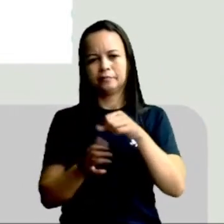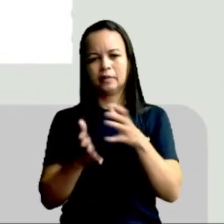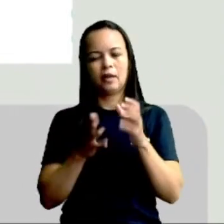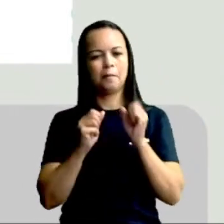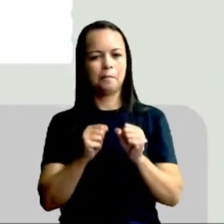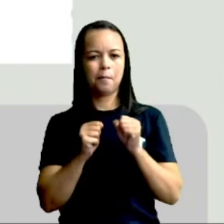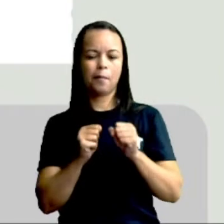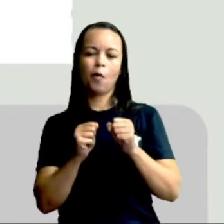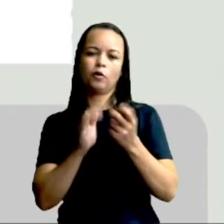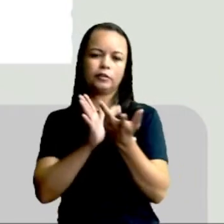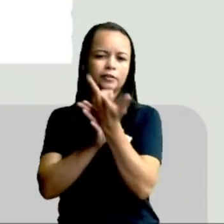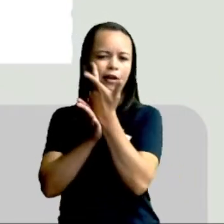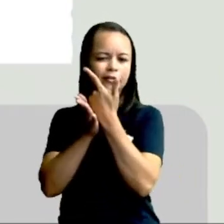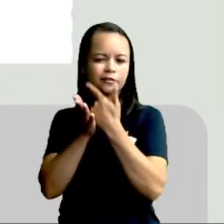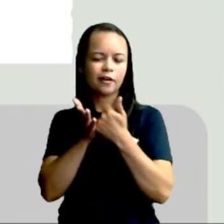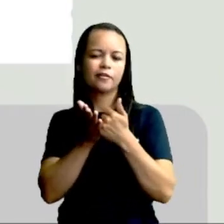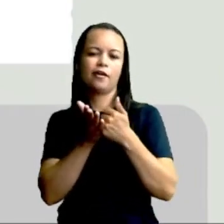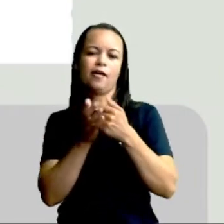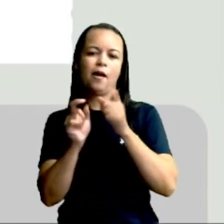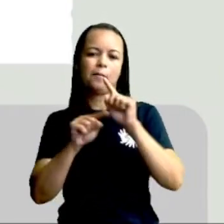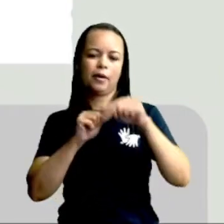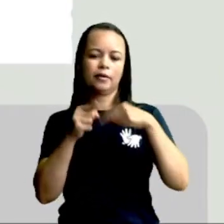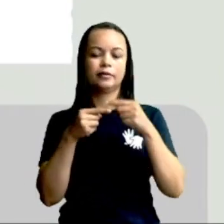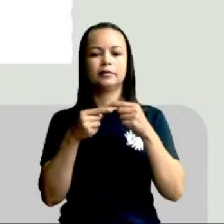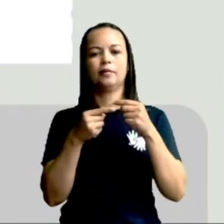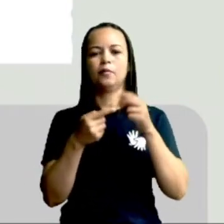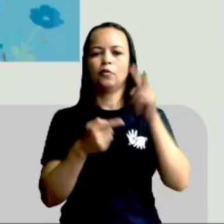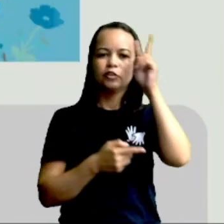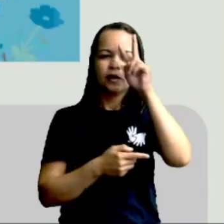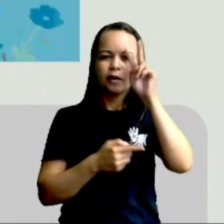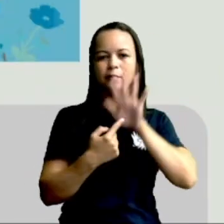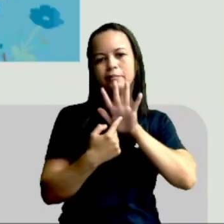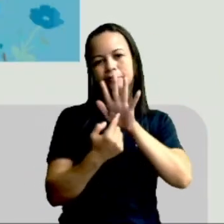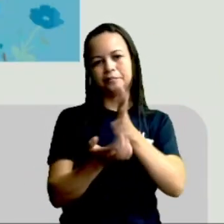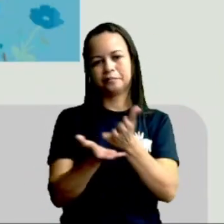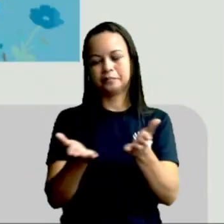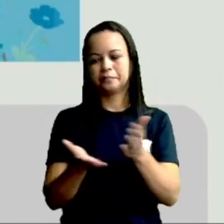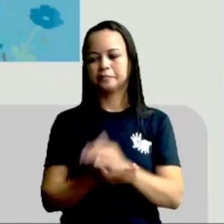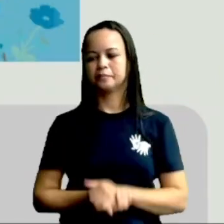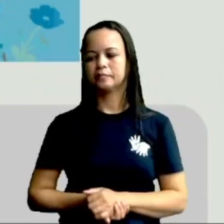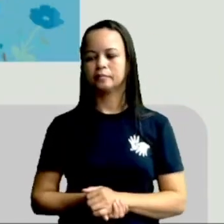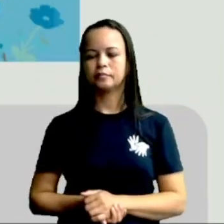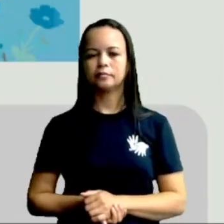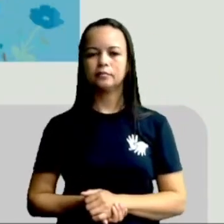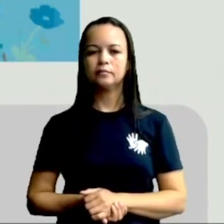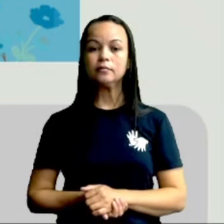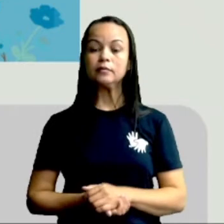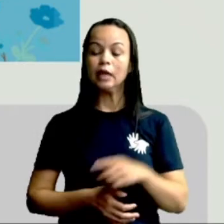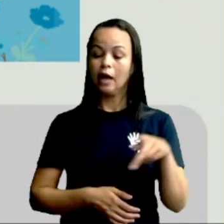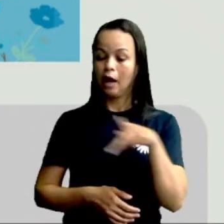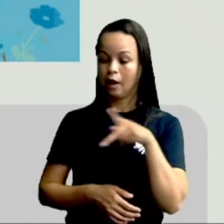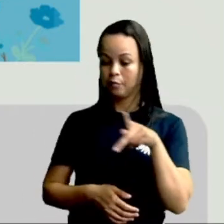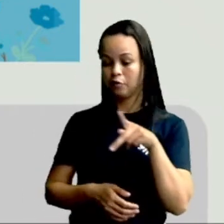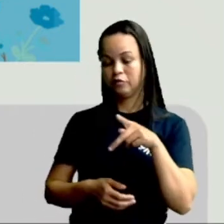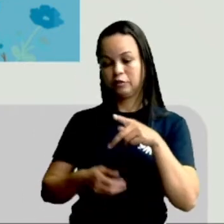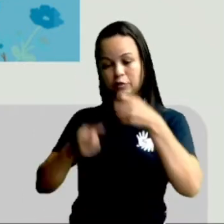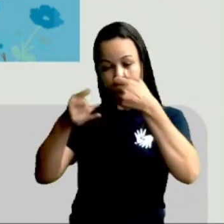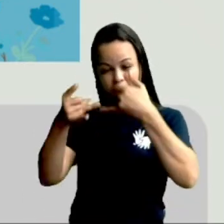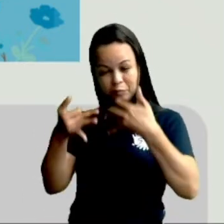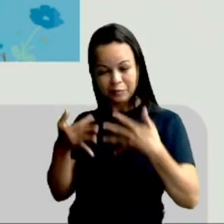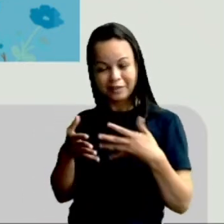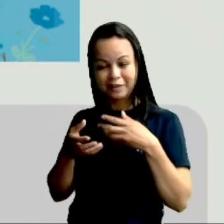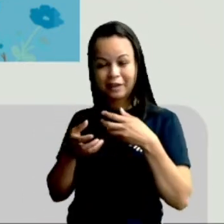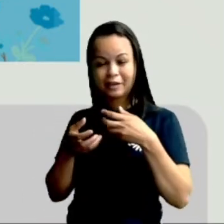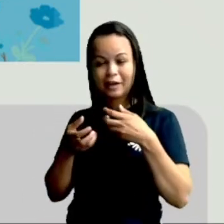Podes registrar e desenhar para mais tarde poderes recordar. A professora diz as coisas de uma maneira